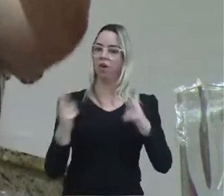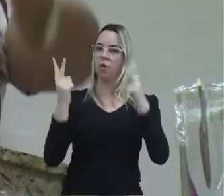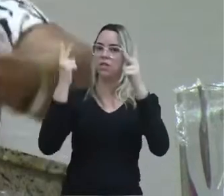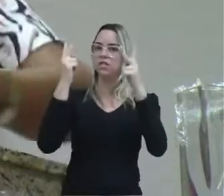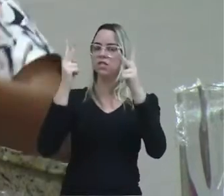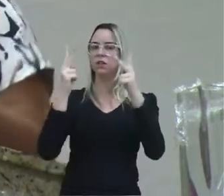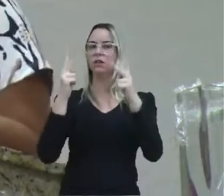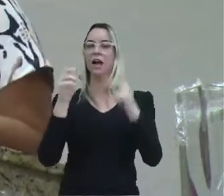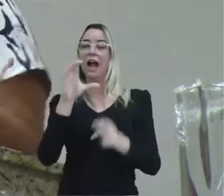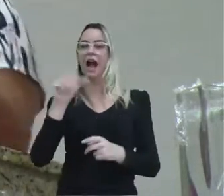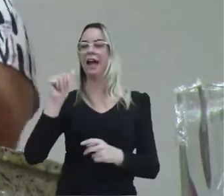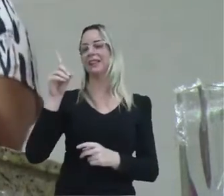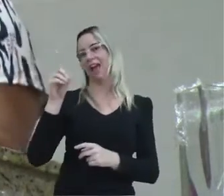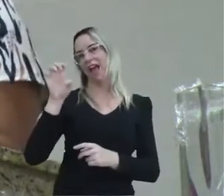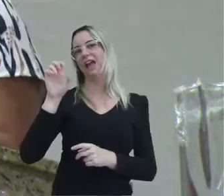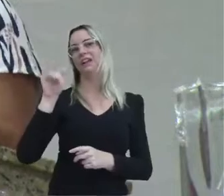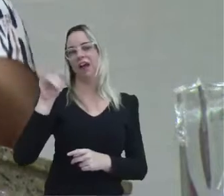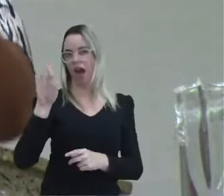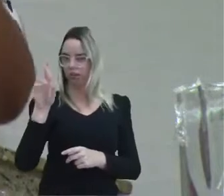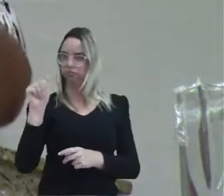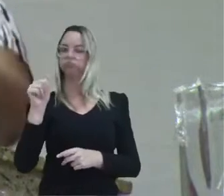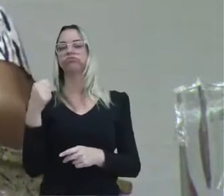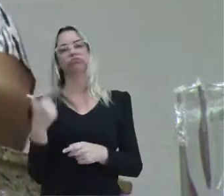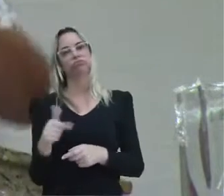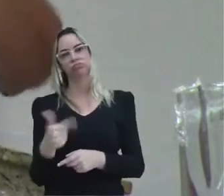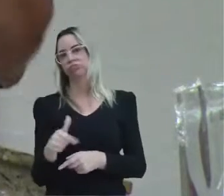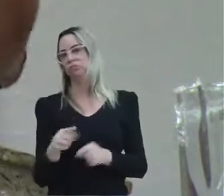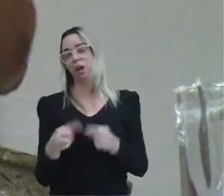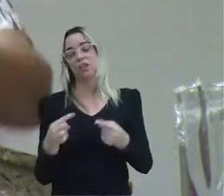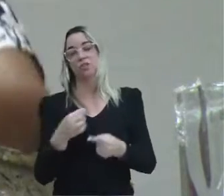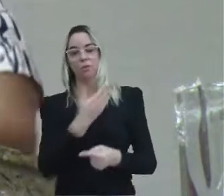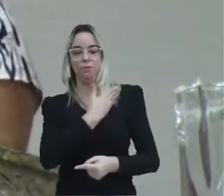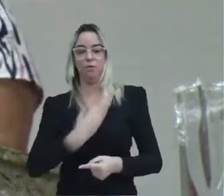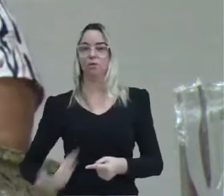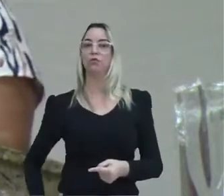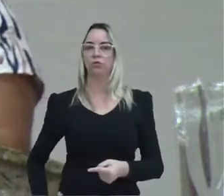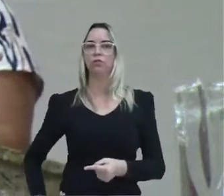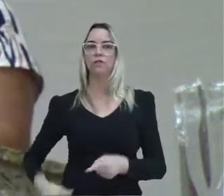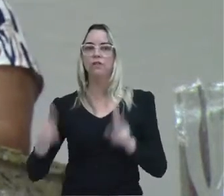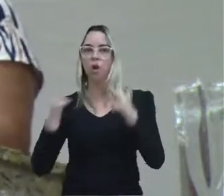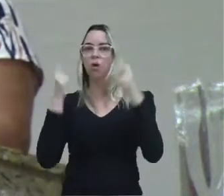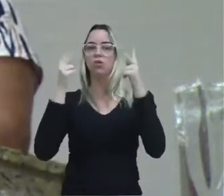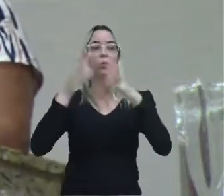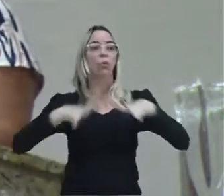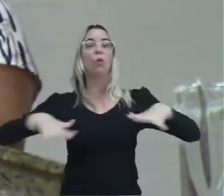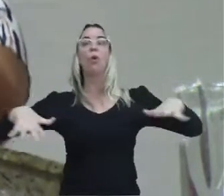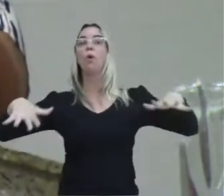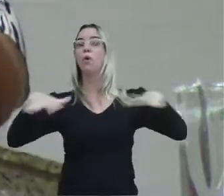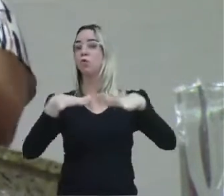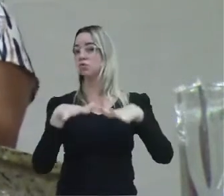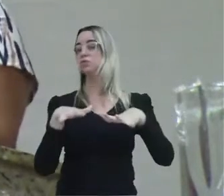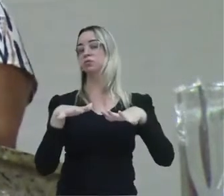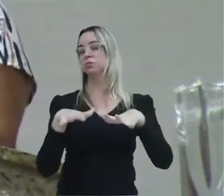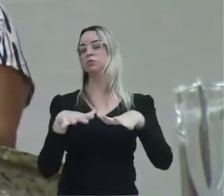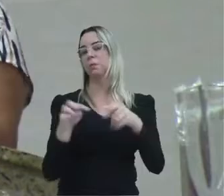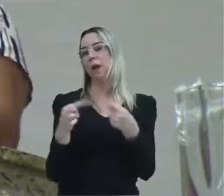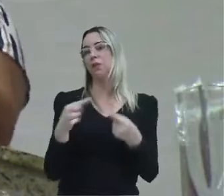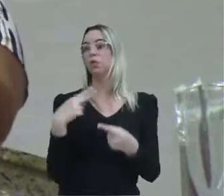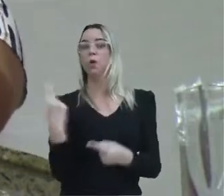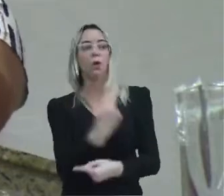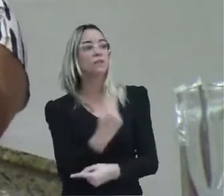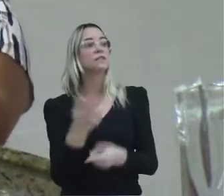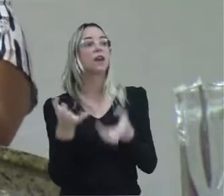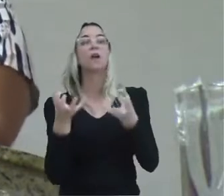tem a carreira, mas nós esperamos também um concurso público que valorize a todos e todas. Mas o que nós